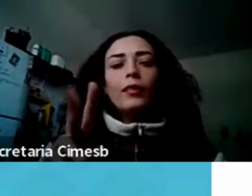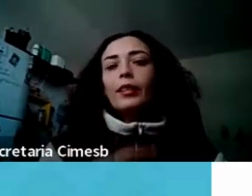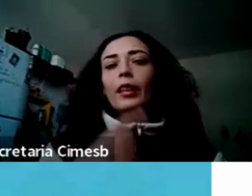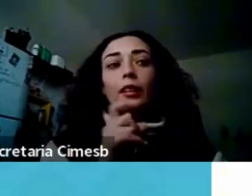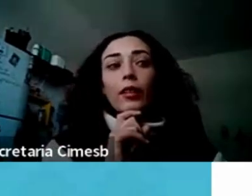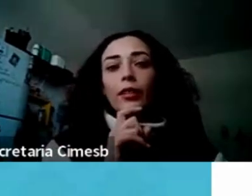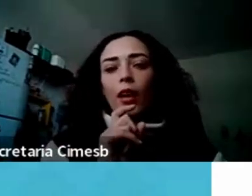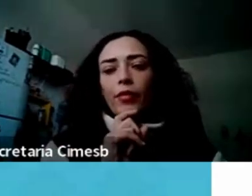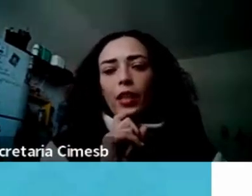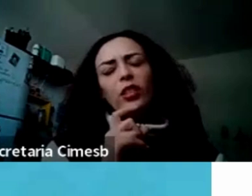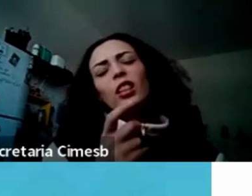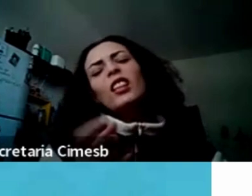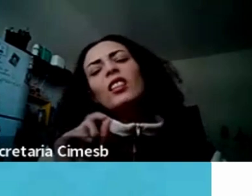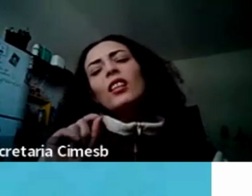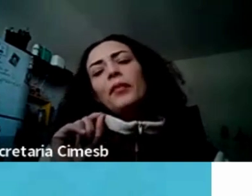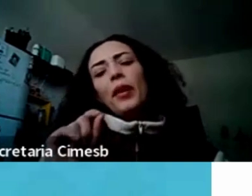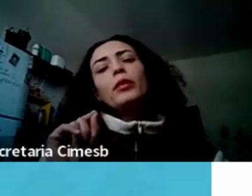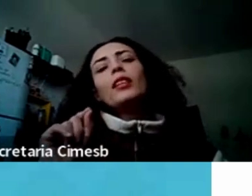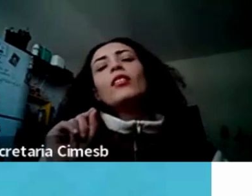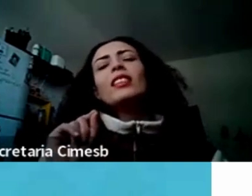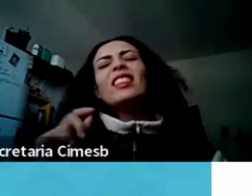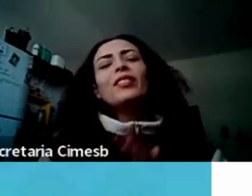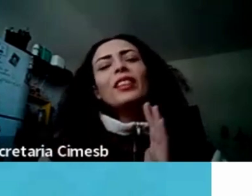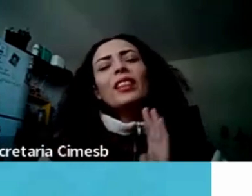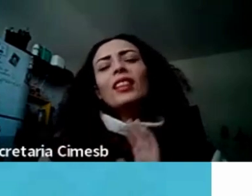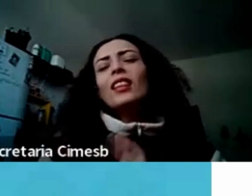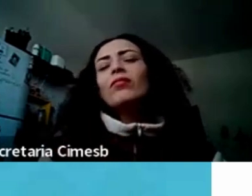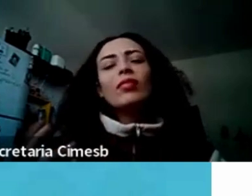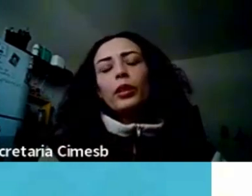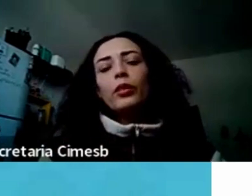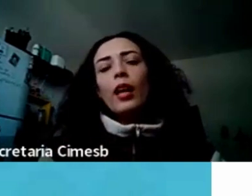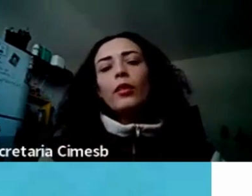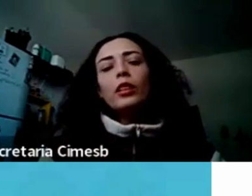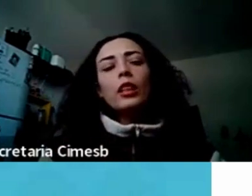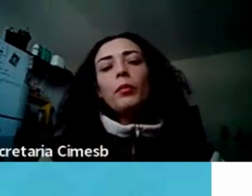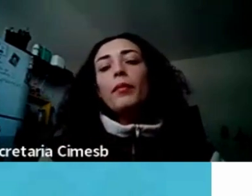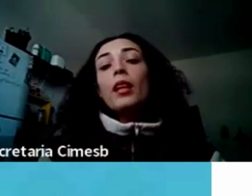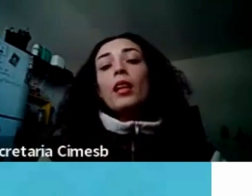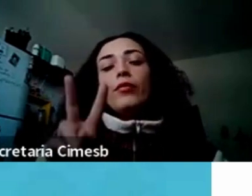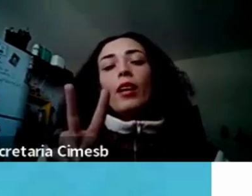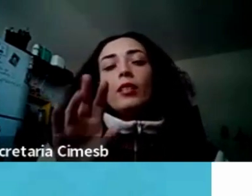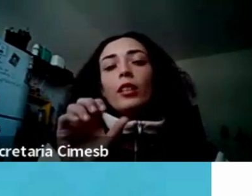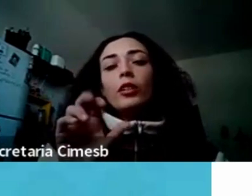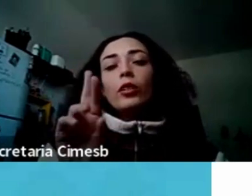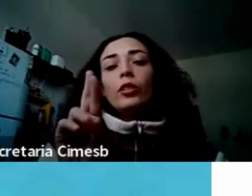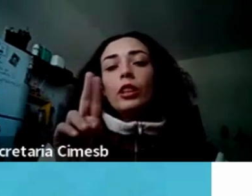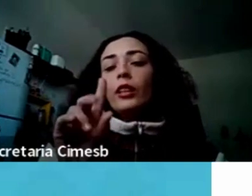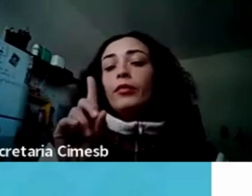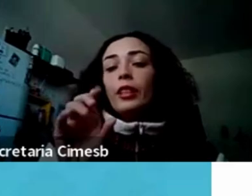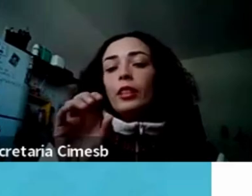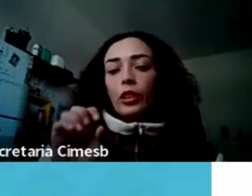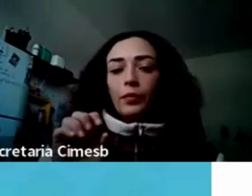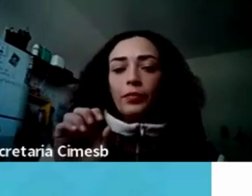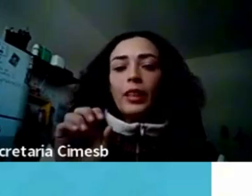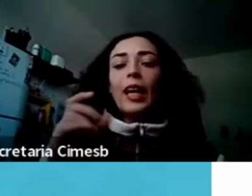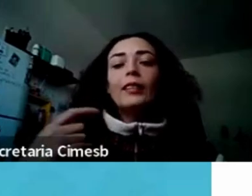eu vou lá, às vezes eu fiz lá verde, ele vai perguntar o que significa, porque eu tô lá em Curitiba. E aí eu faço a